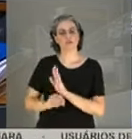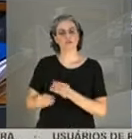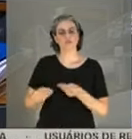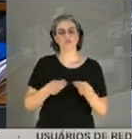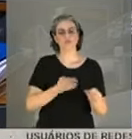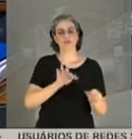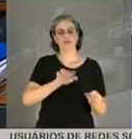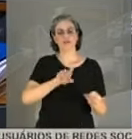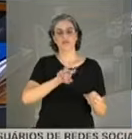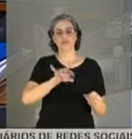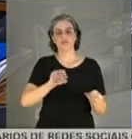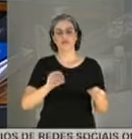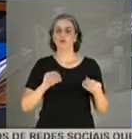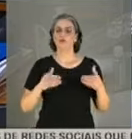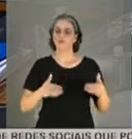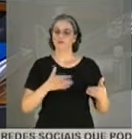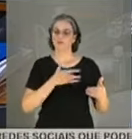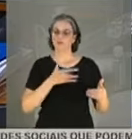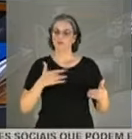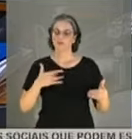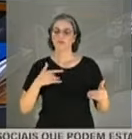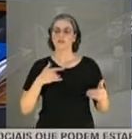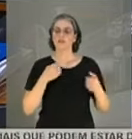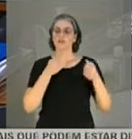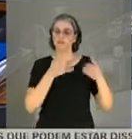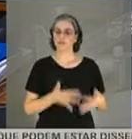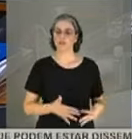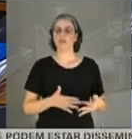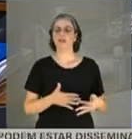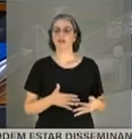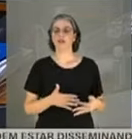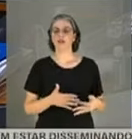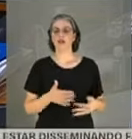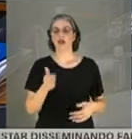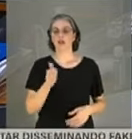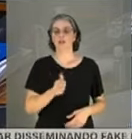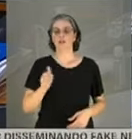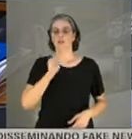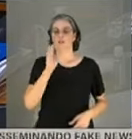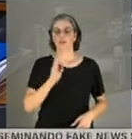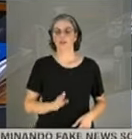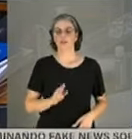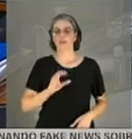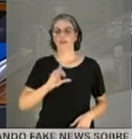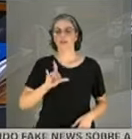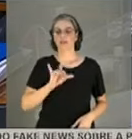da Saúde, que é o assessor de Relações Internacionais, em que relata a visita da Associação